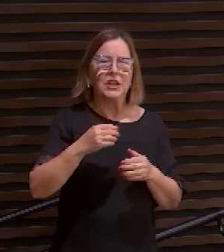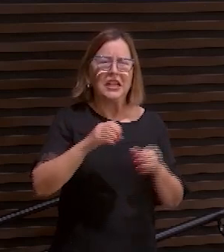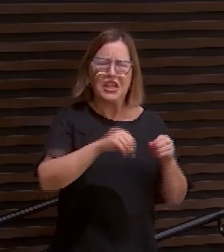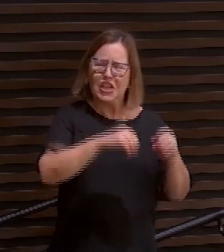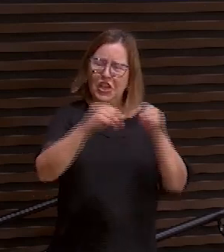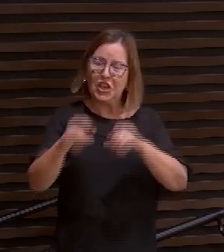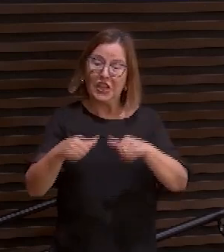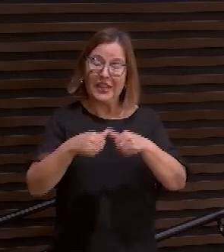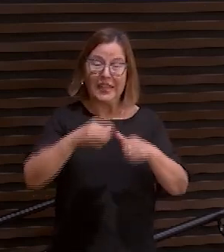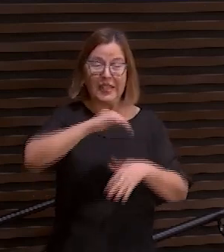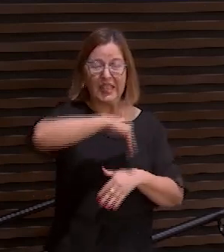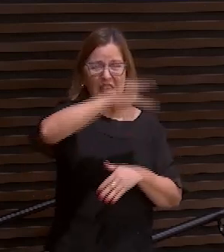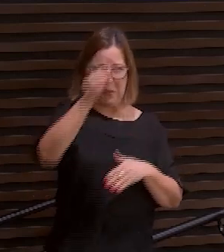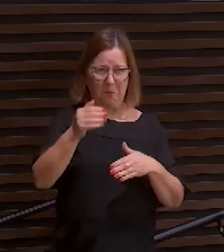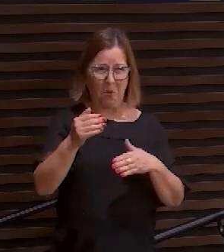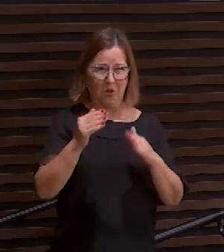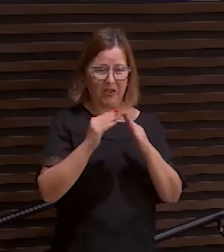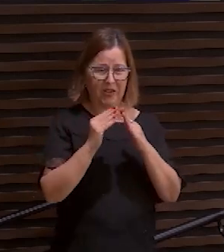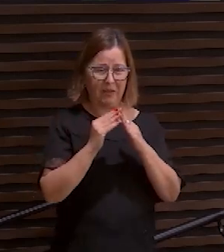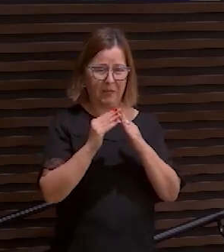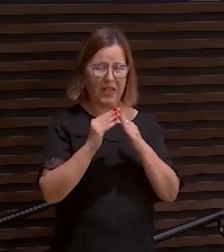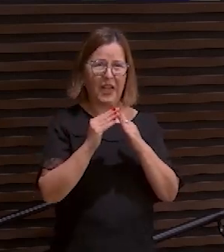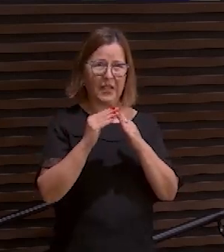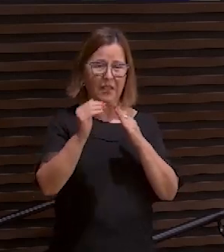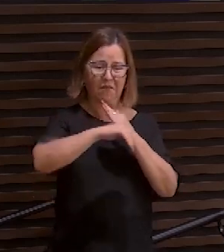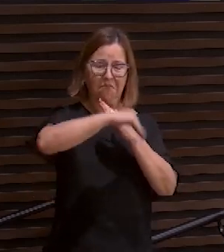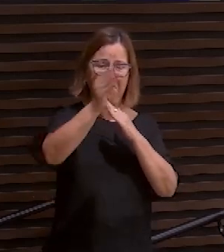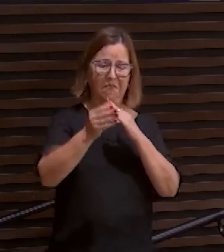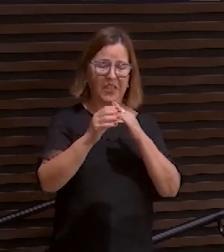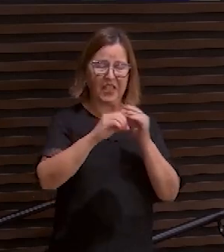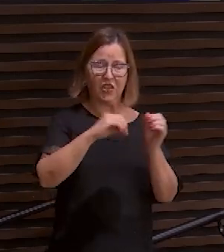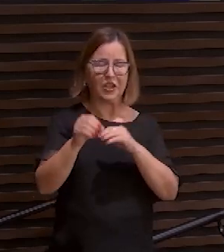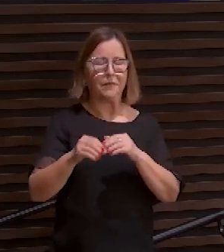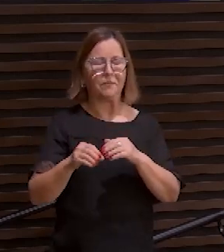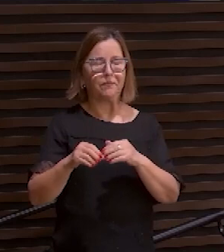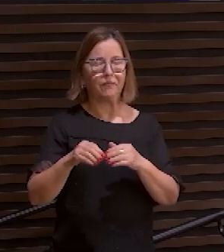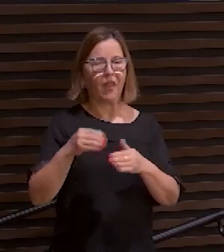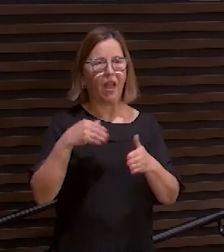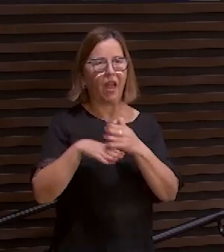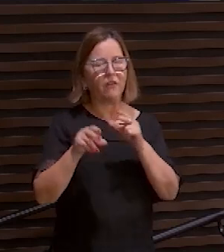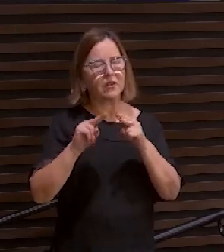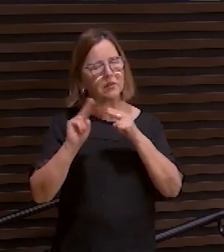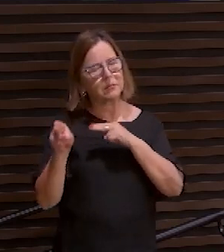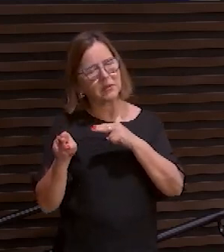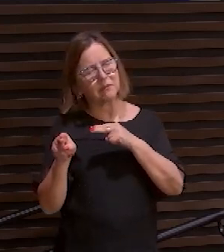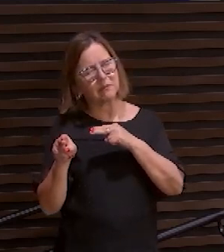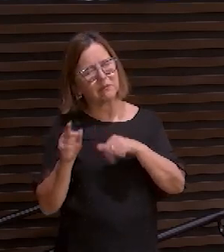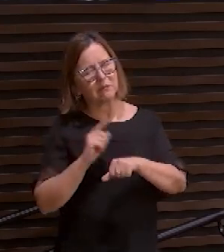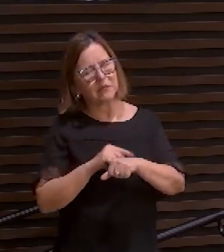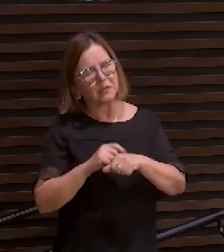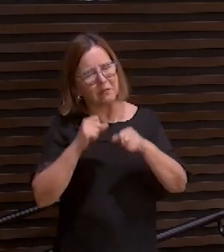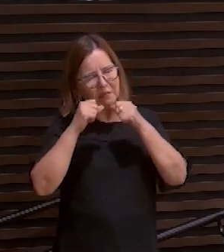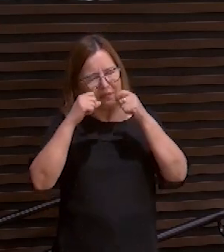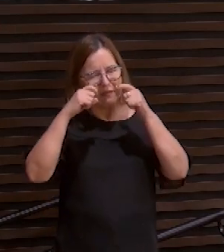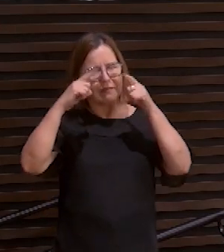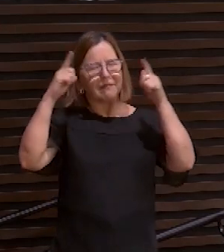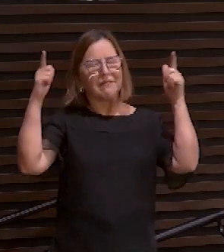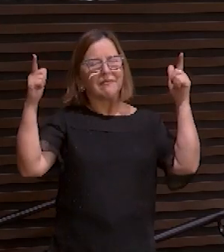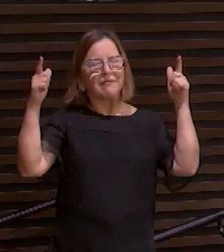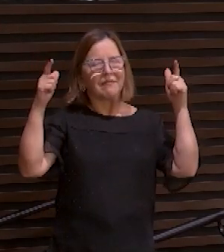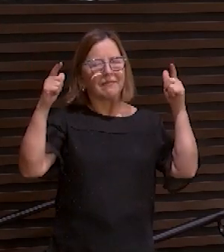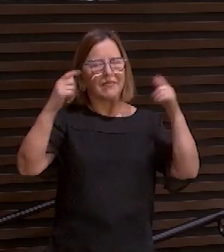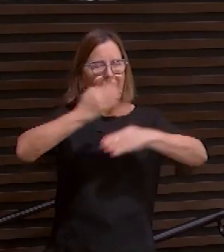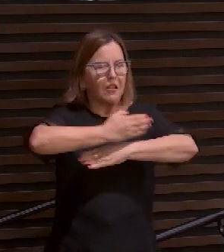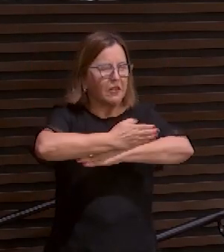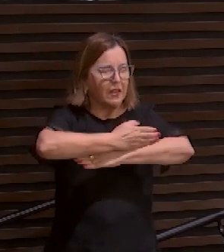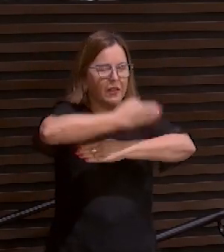esse monte da frente da minha casa. Foi dormir. Quando ela acordou de manhã e abriu a janela,